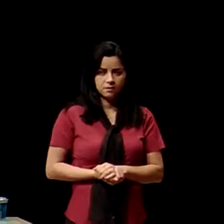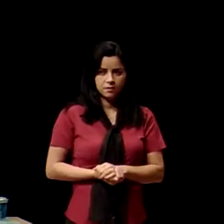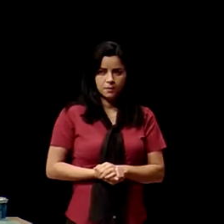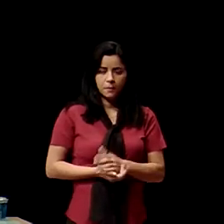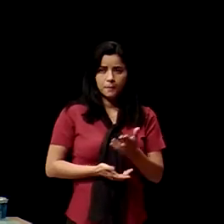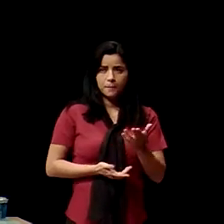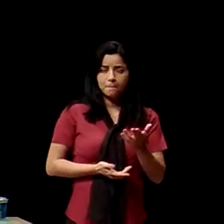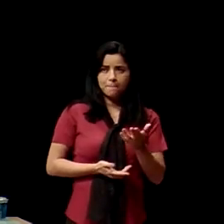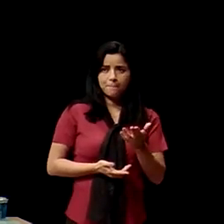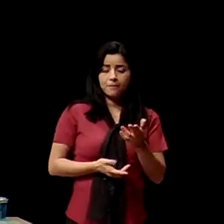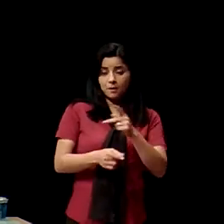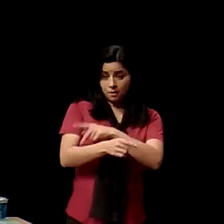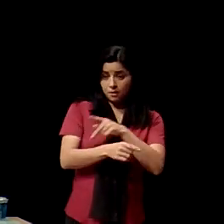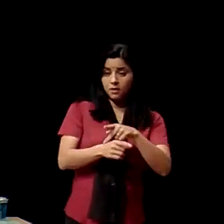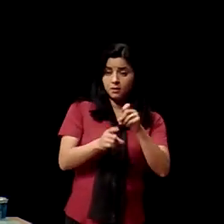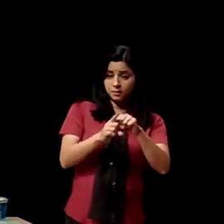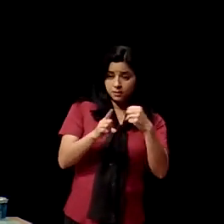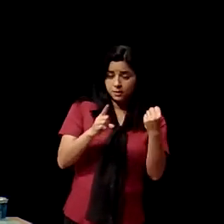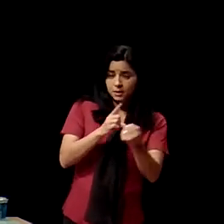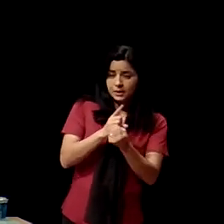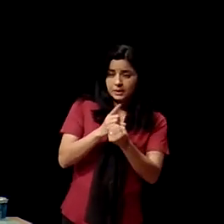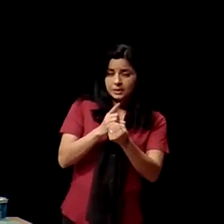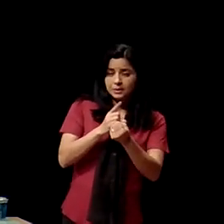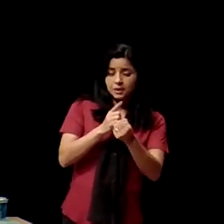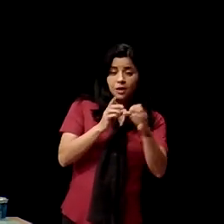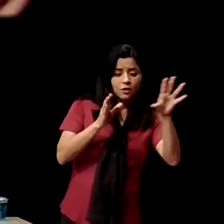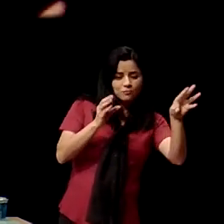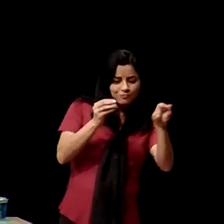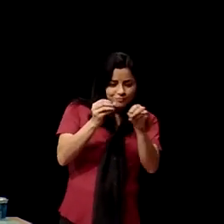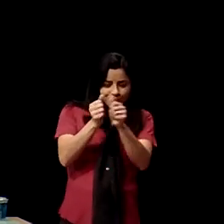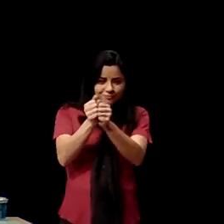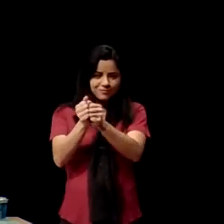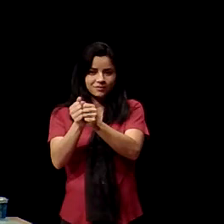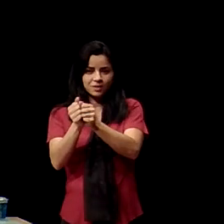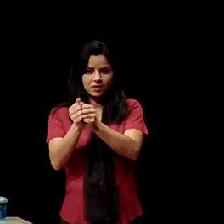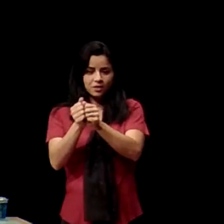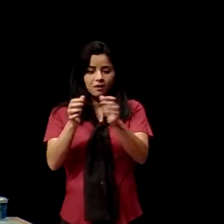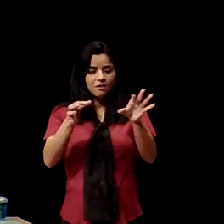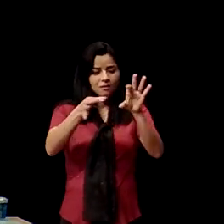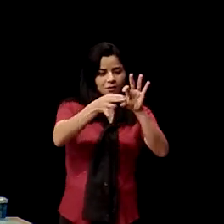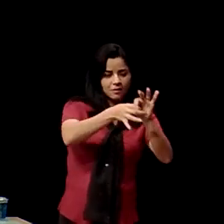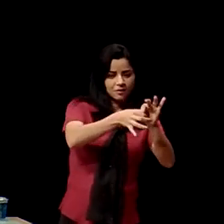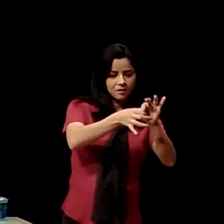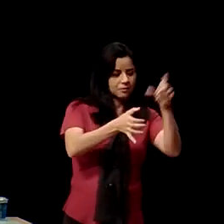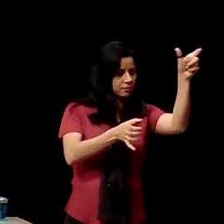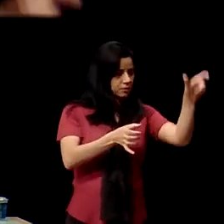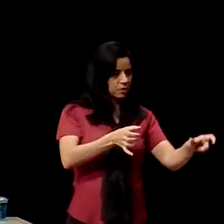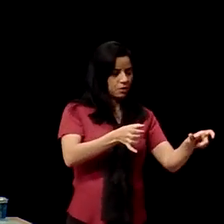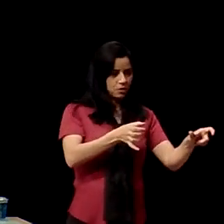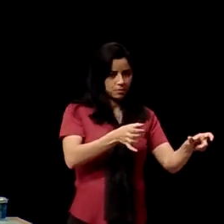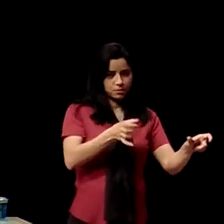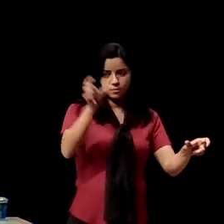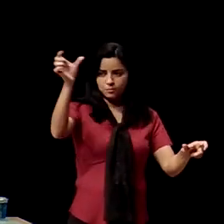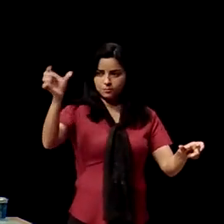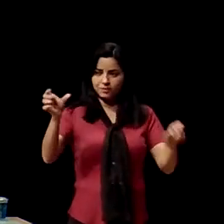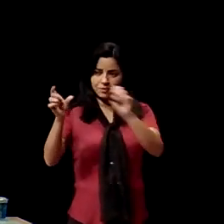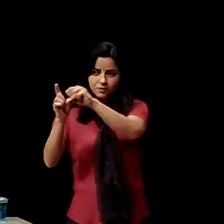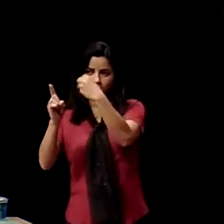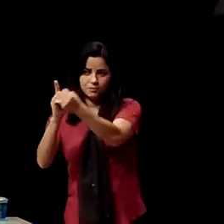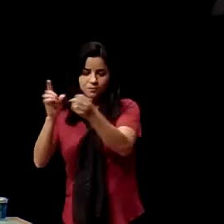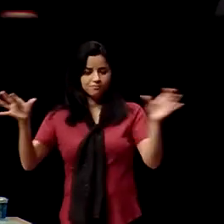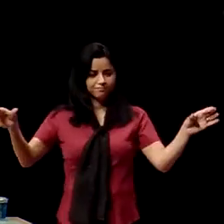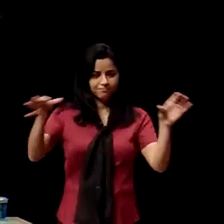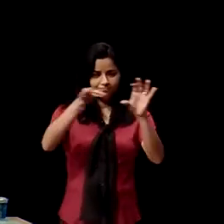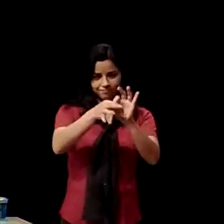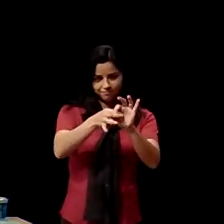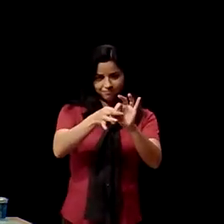society. Então, a pedagogia social, ela traz essa junção entre o indivíduo e a sociedade.